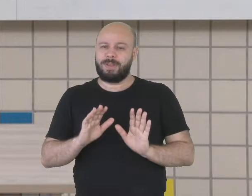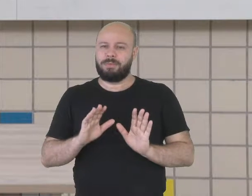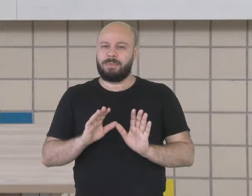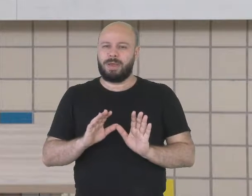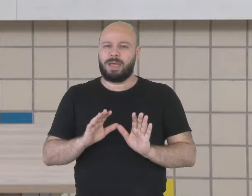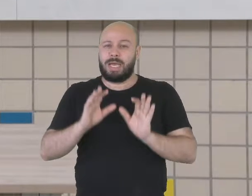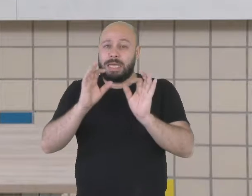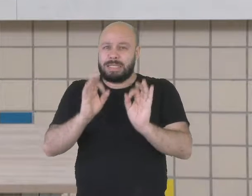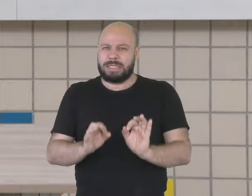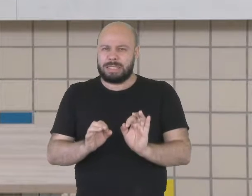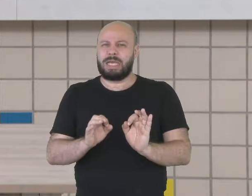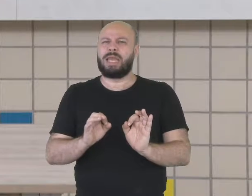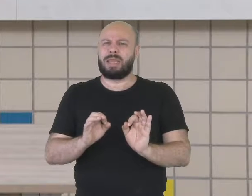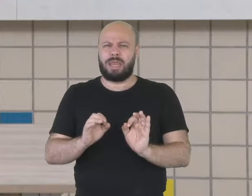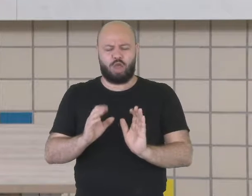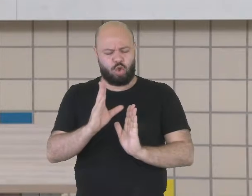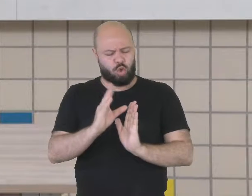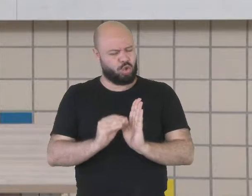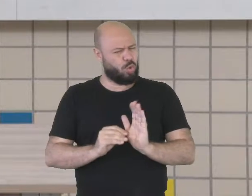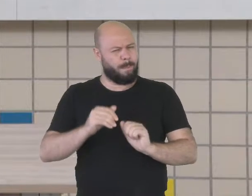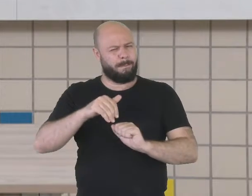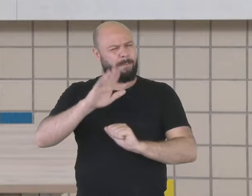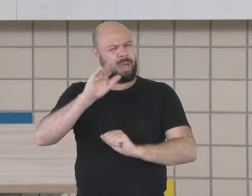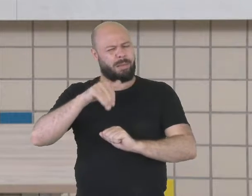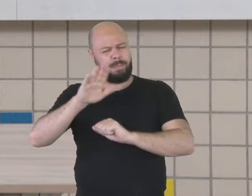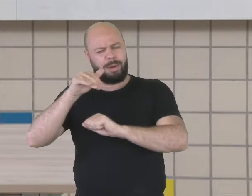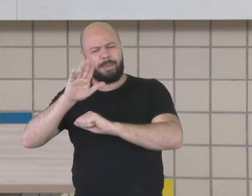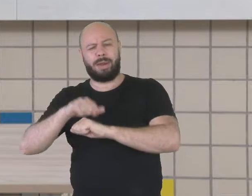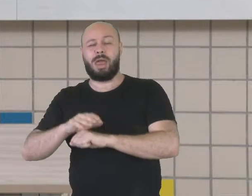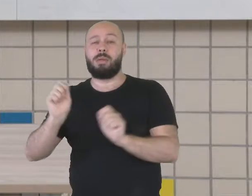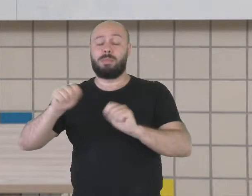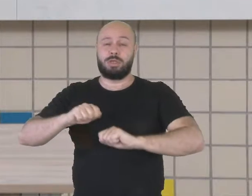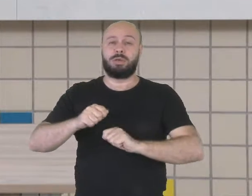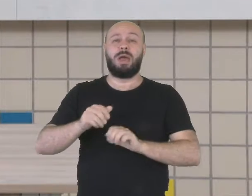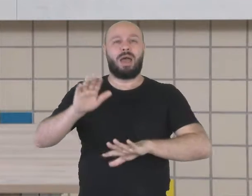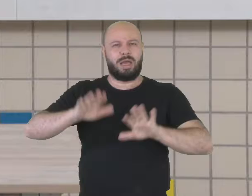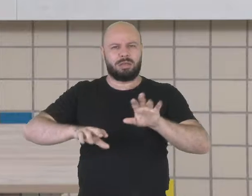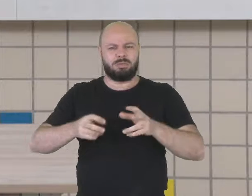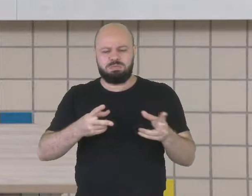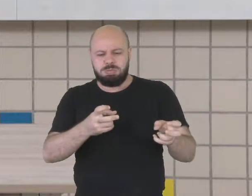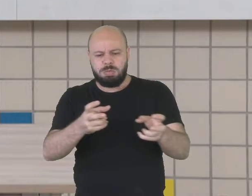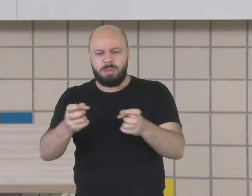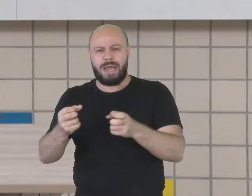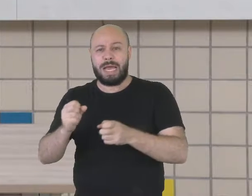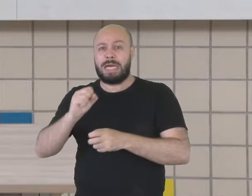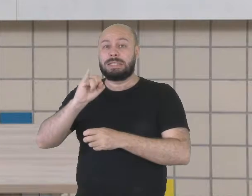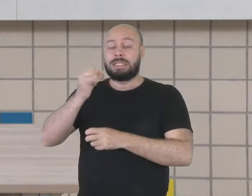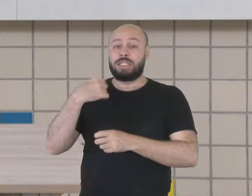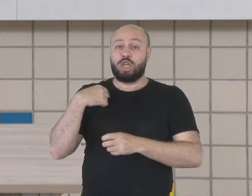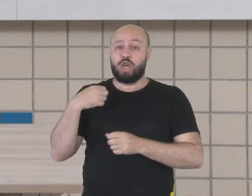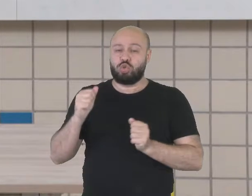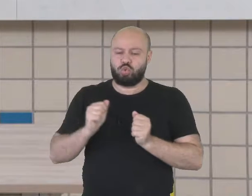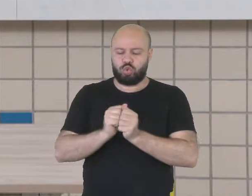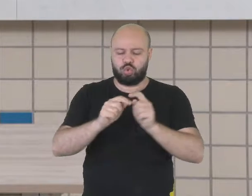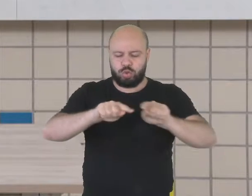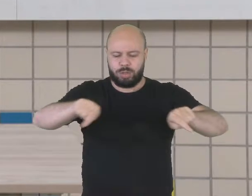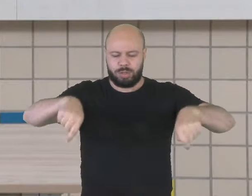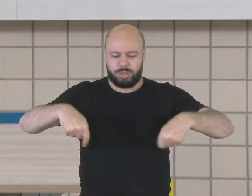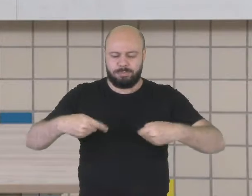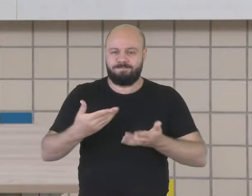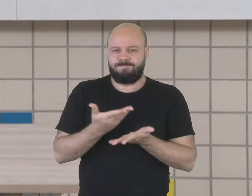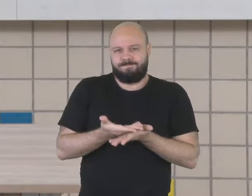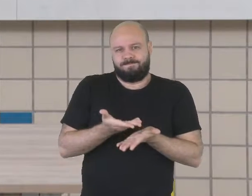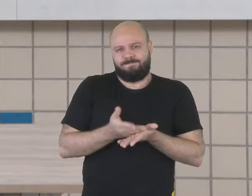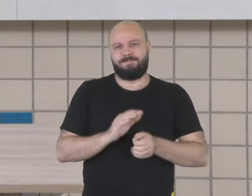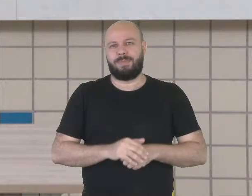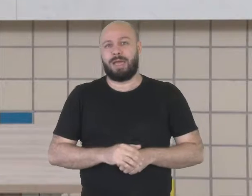certeza, existem muitos mais conteúdos que seriam muito melhor explorados se a gente estivesse em sala de aula, né? Se não tivesse